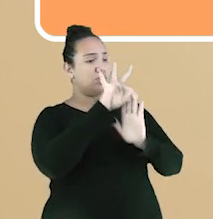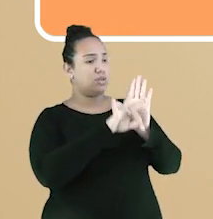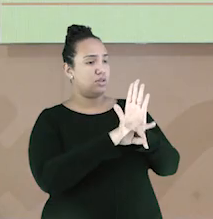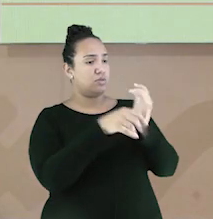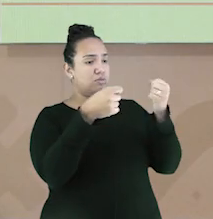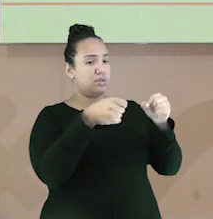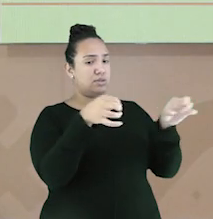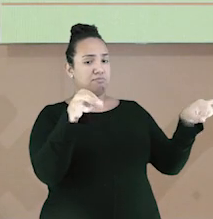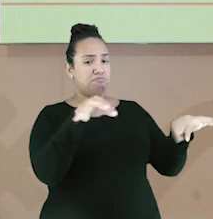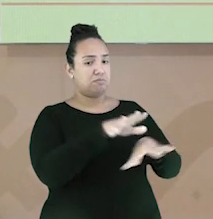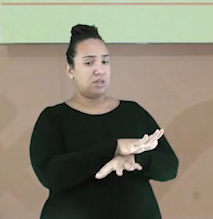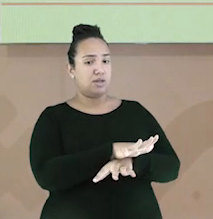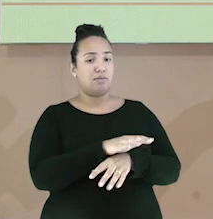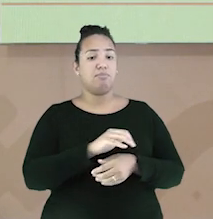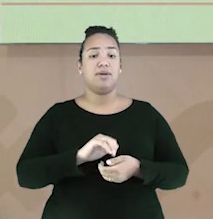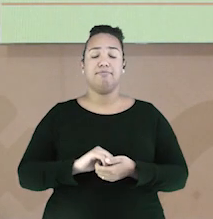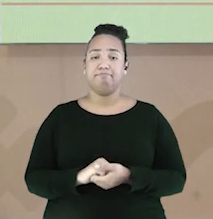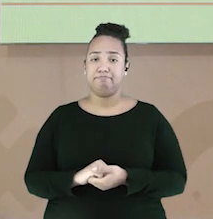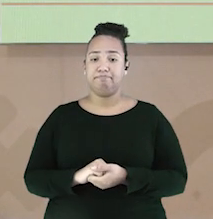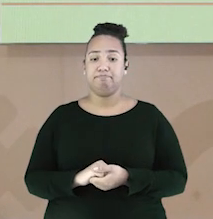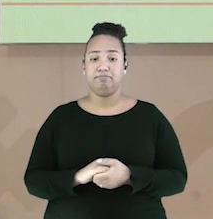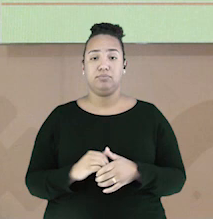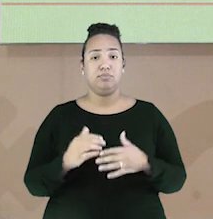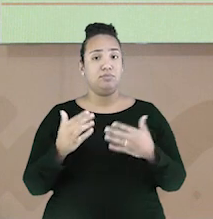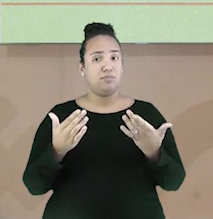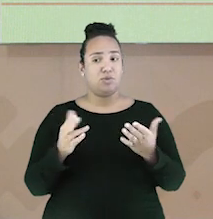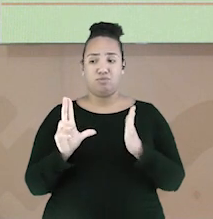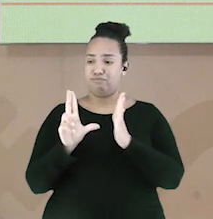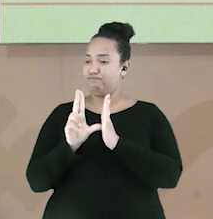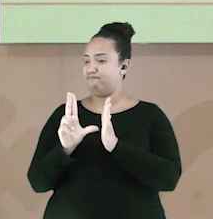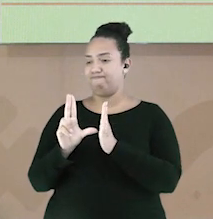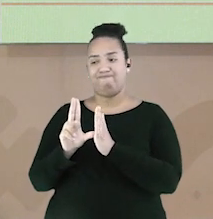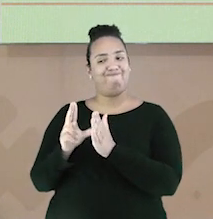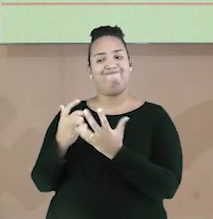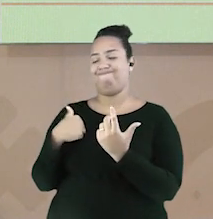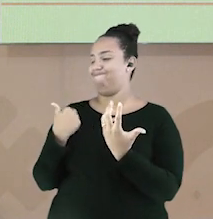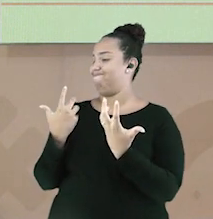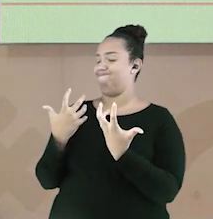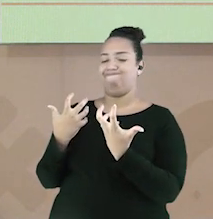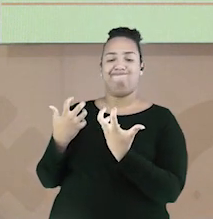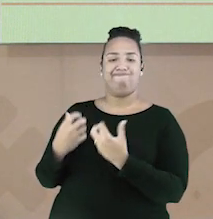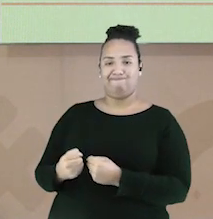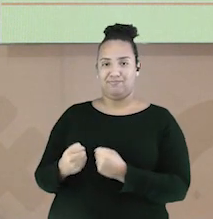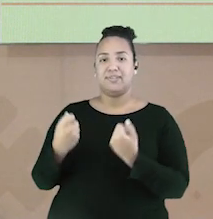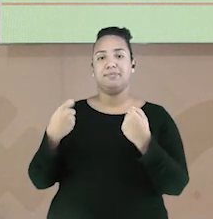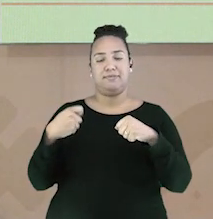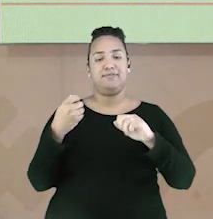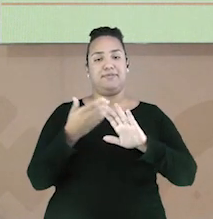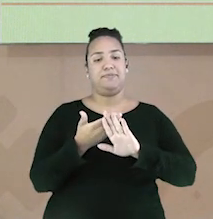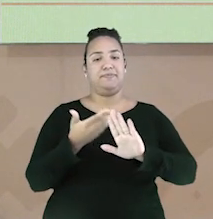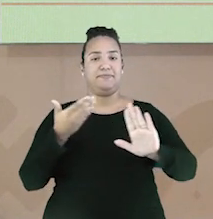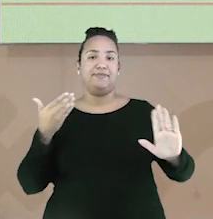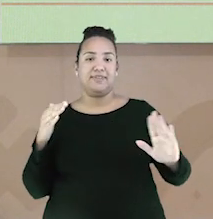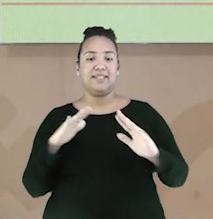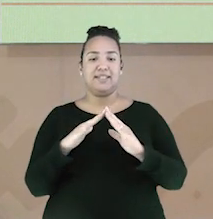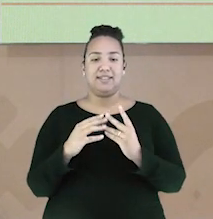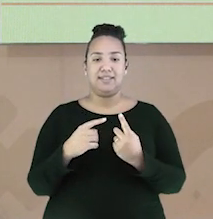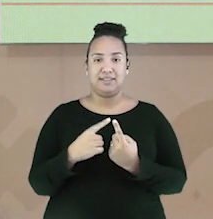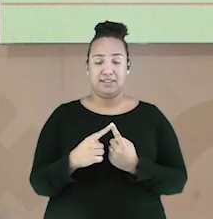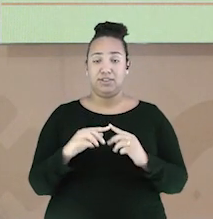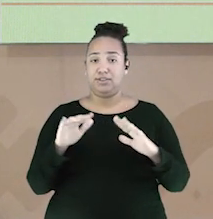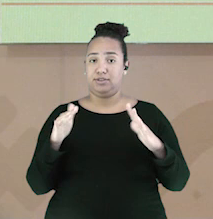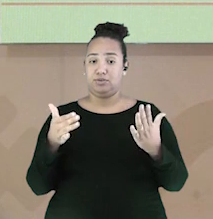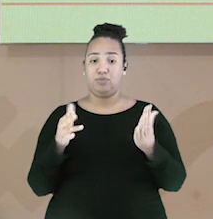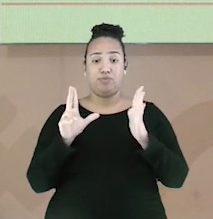teses. Firme em suas convicções, o monge recusa-se a negá-las, resultante no rompimento com a igreja. Lutero e